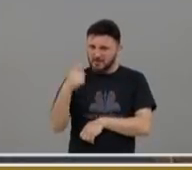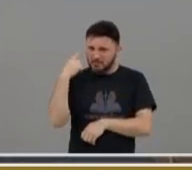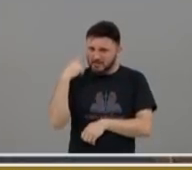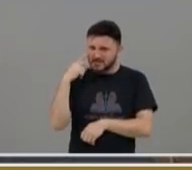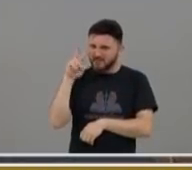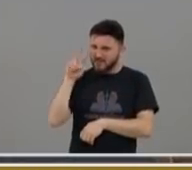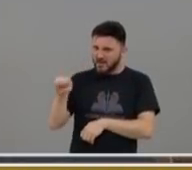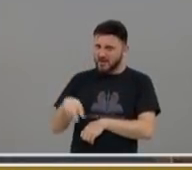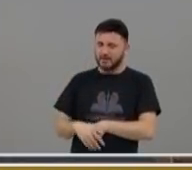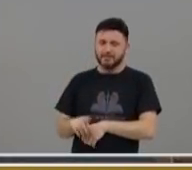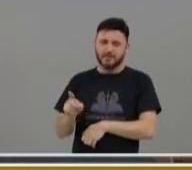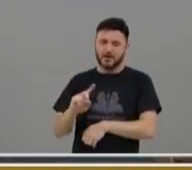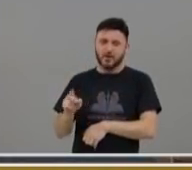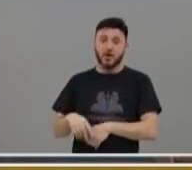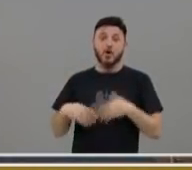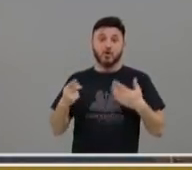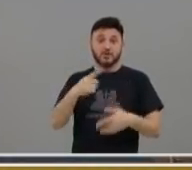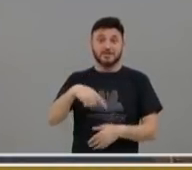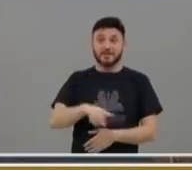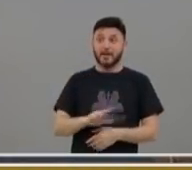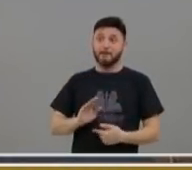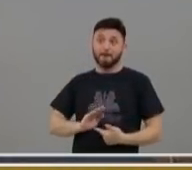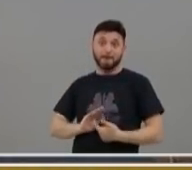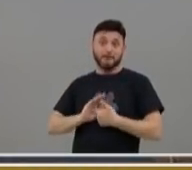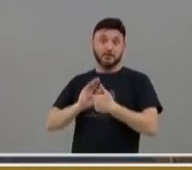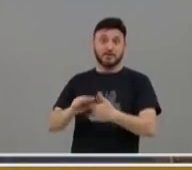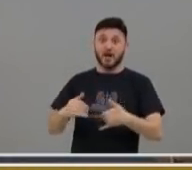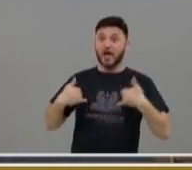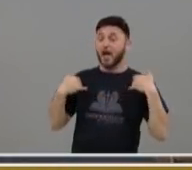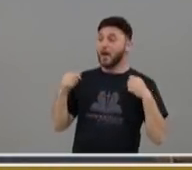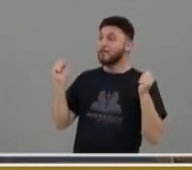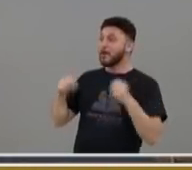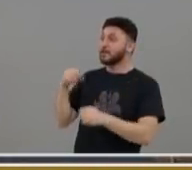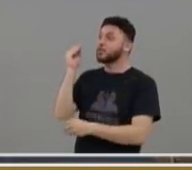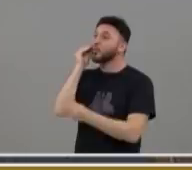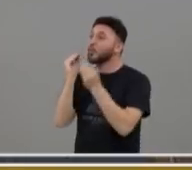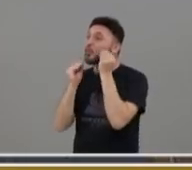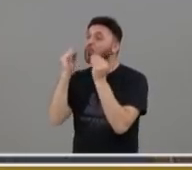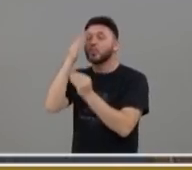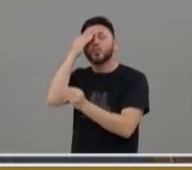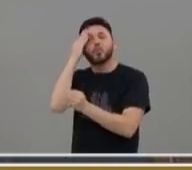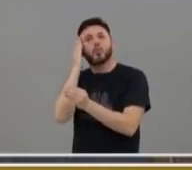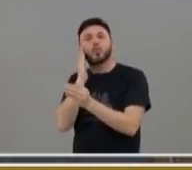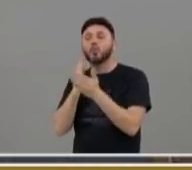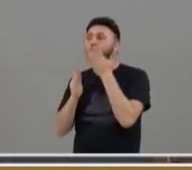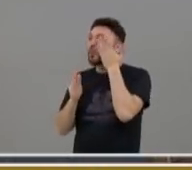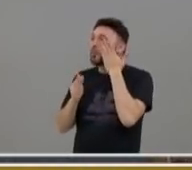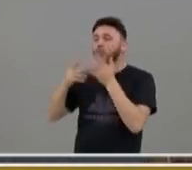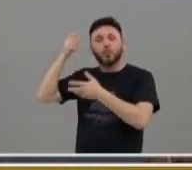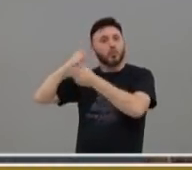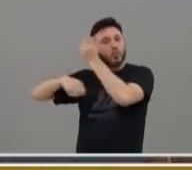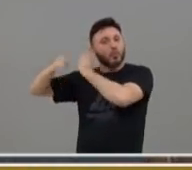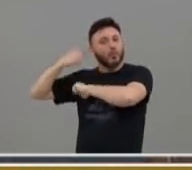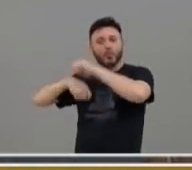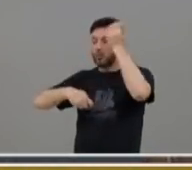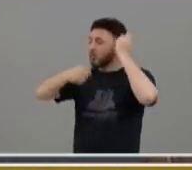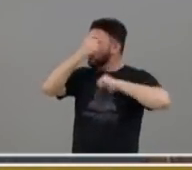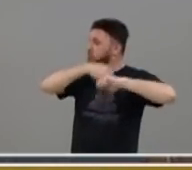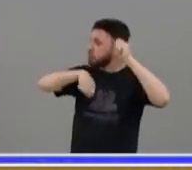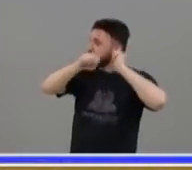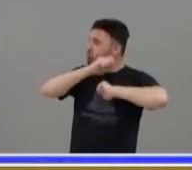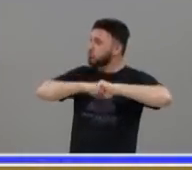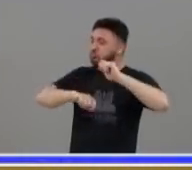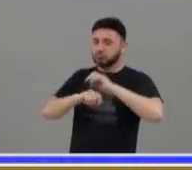Quando você quer causar, o que você faz? Passa uma maquiagem linda, arruma o cabelo, faz um monte de coisa. Aí está